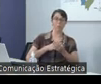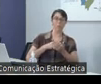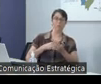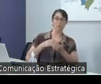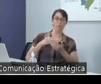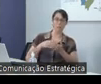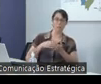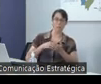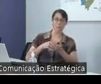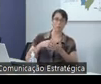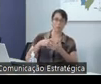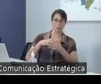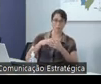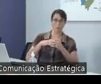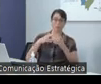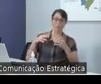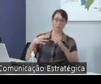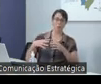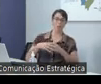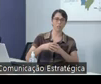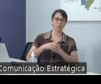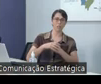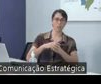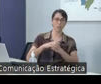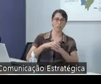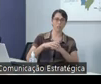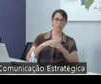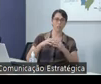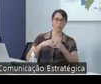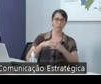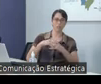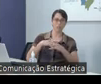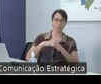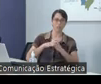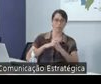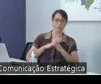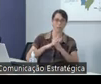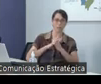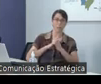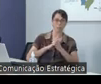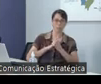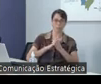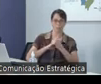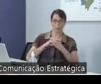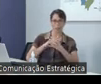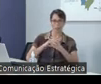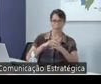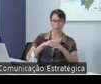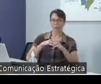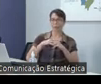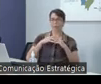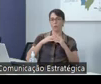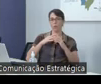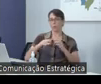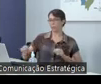mas que não estão retirando a sua medicação E só mais de 100 dias e nesse caso a gente tem um relatório de abandono de